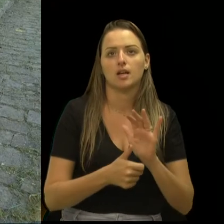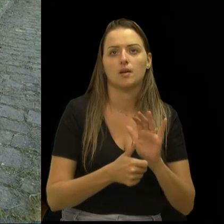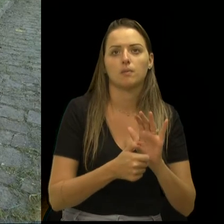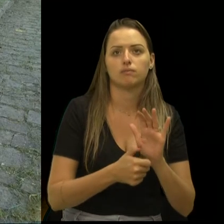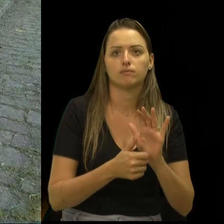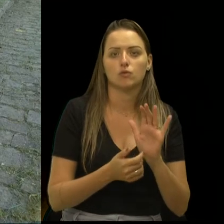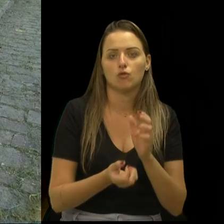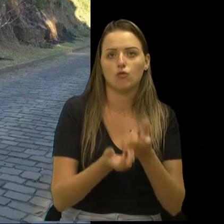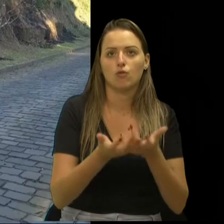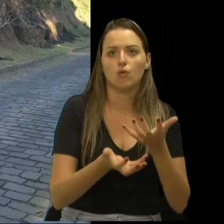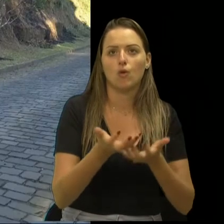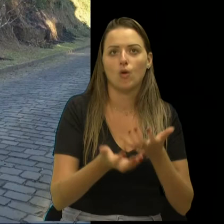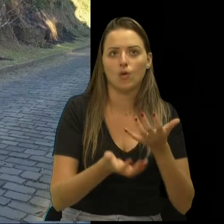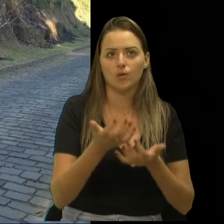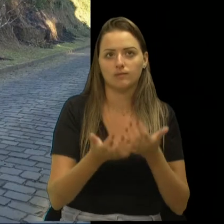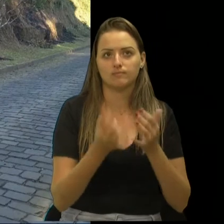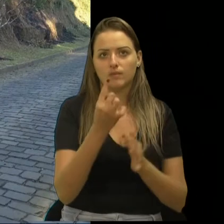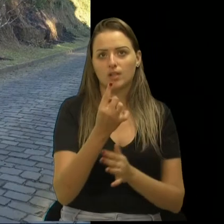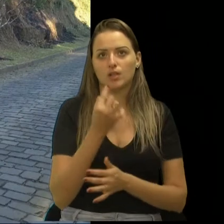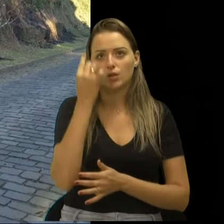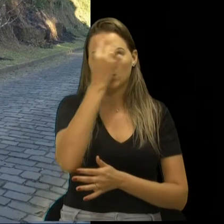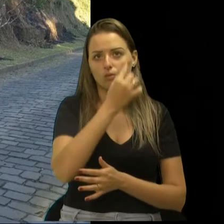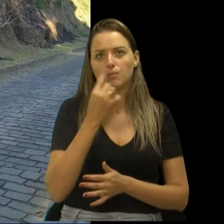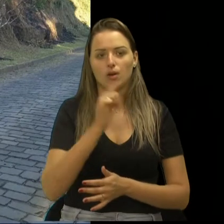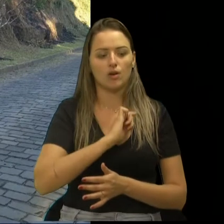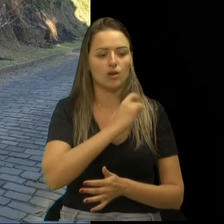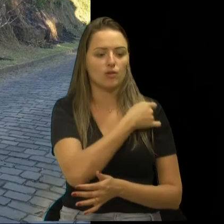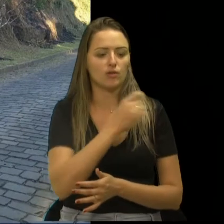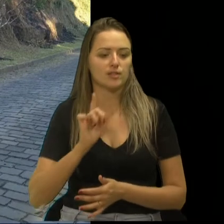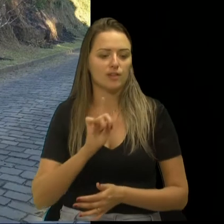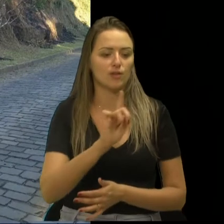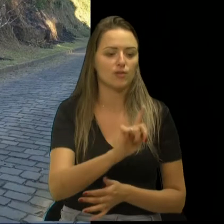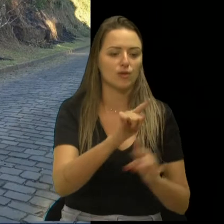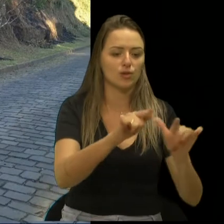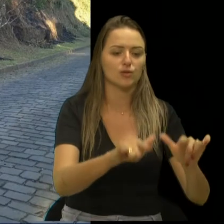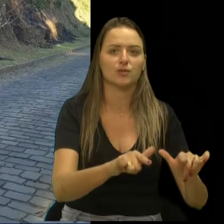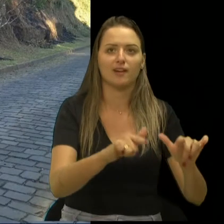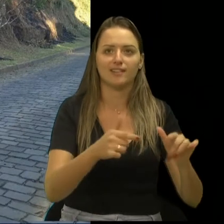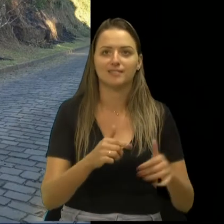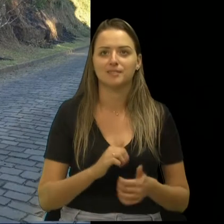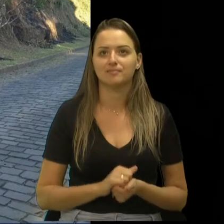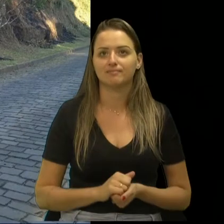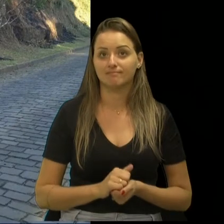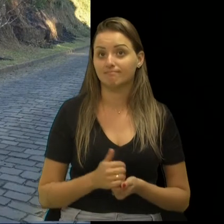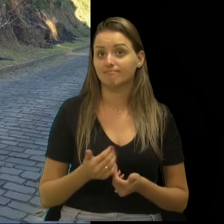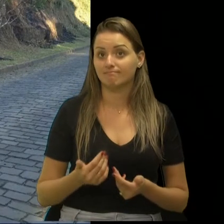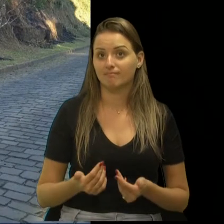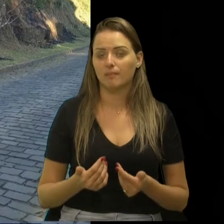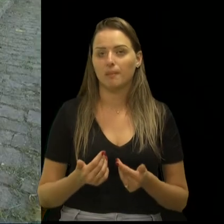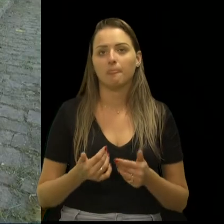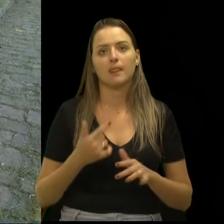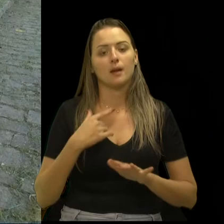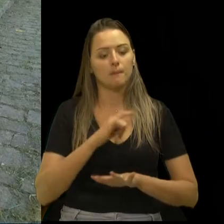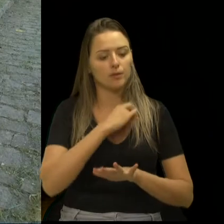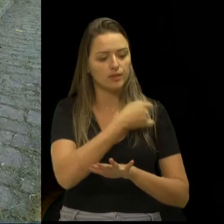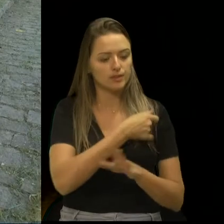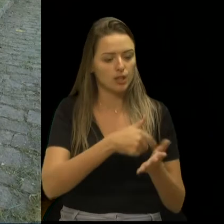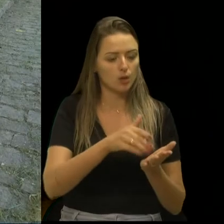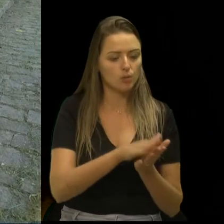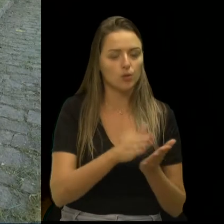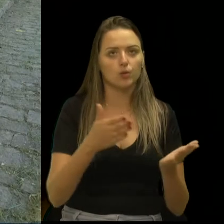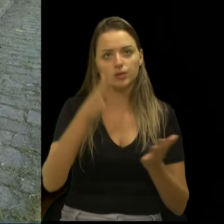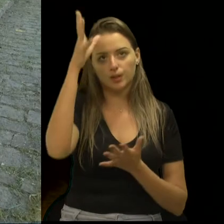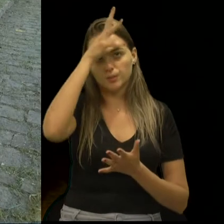Adivinha? Menos de uma hora o fiscal estava lá. Então, para isso, o poder público reage. Olha